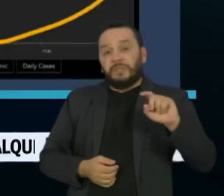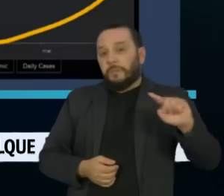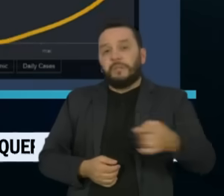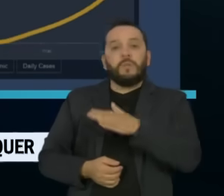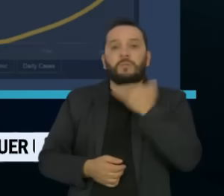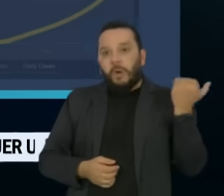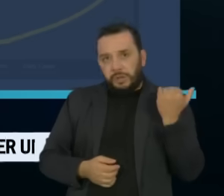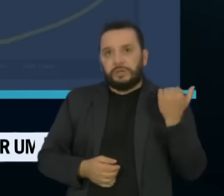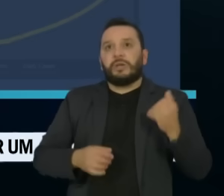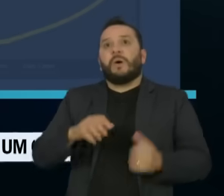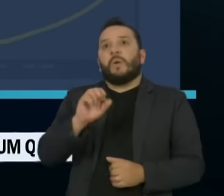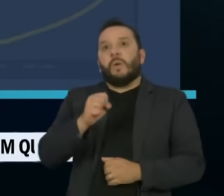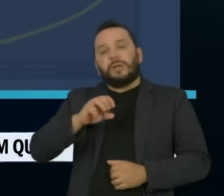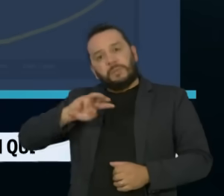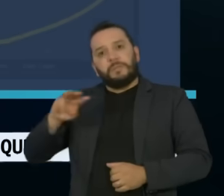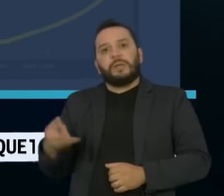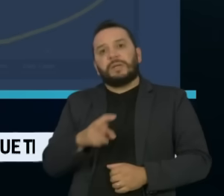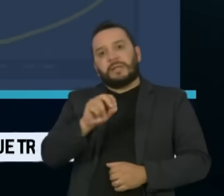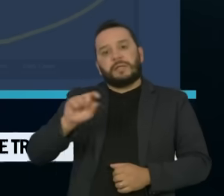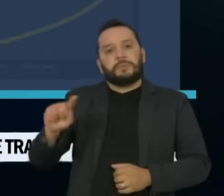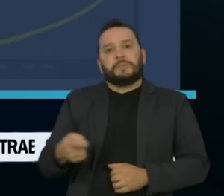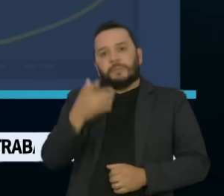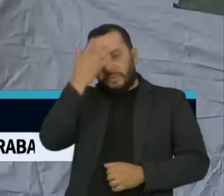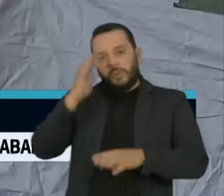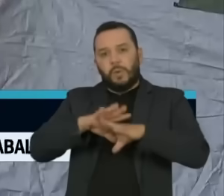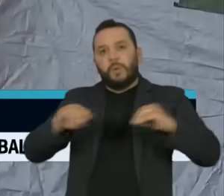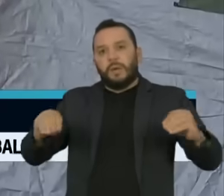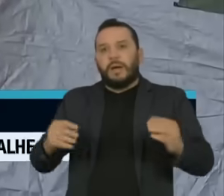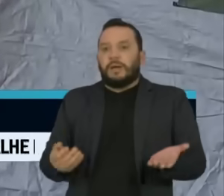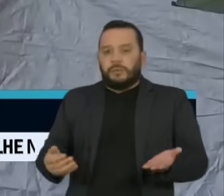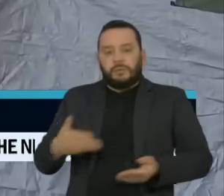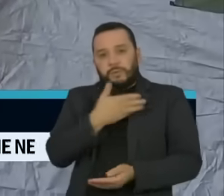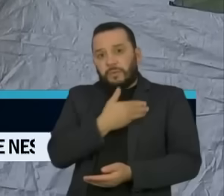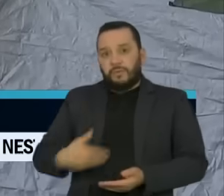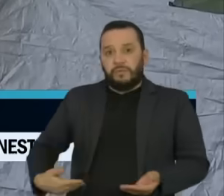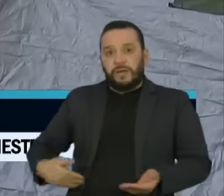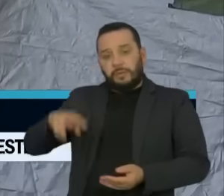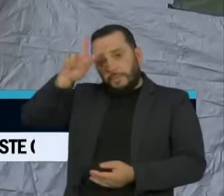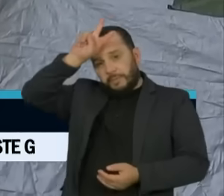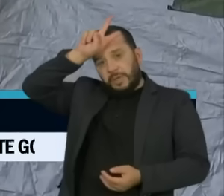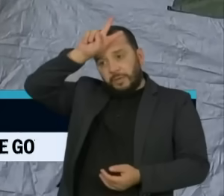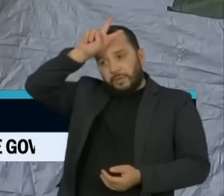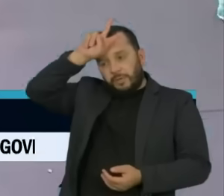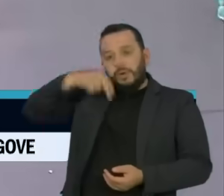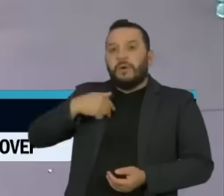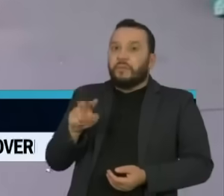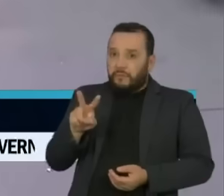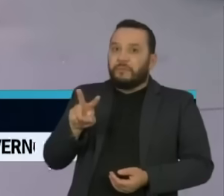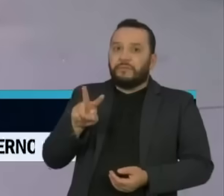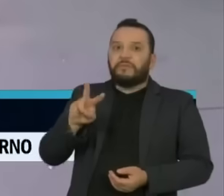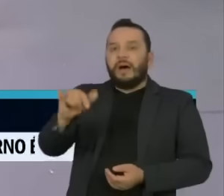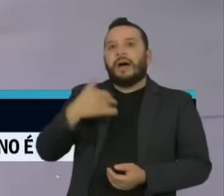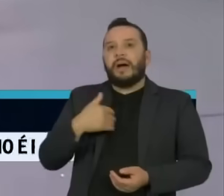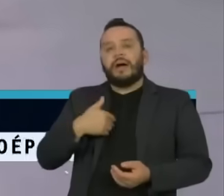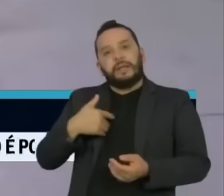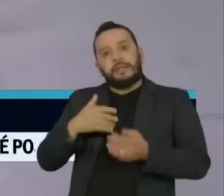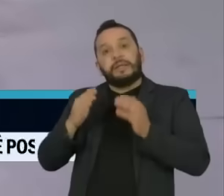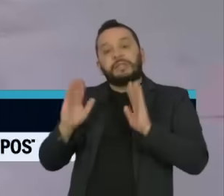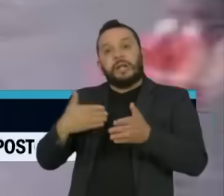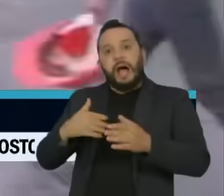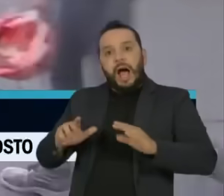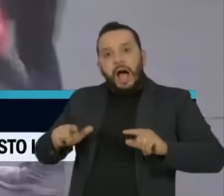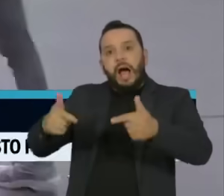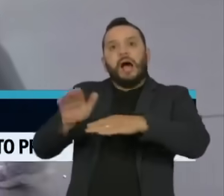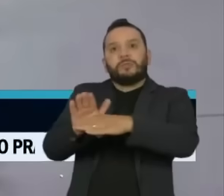mortes e 8 milhões e meio de pacientes curados. O governo peruano deverá intervir em Arequipa. A cidade se